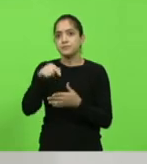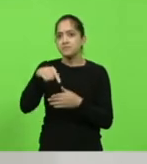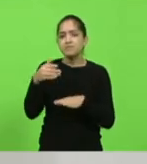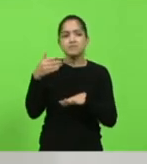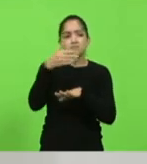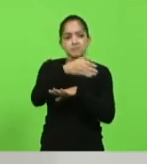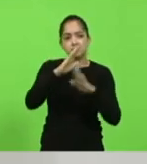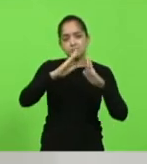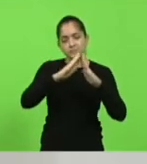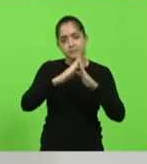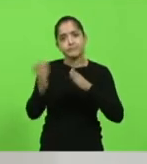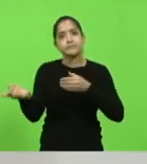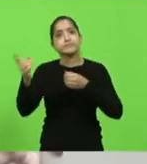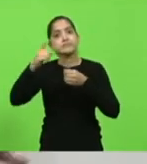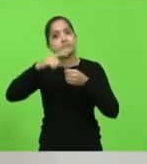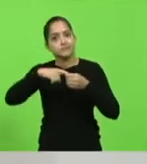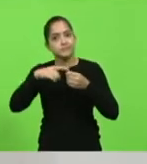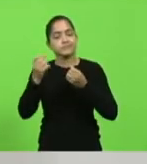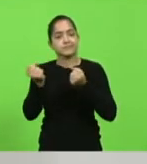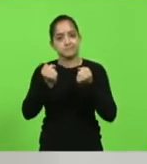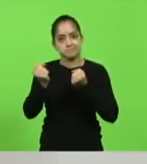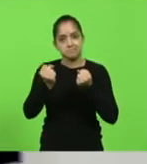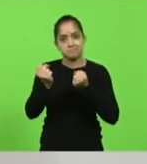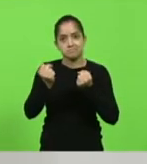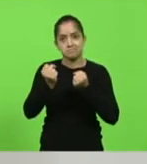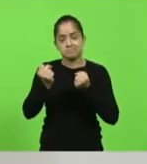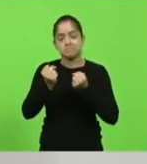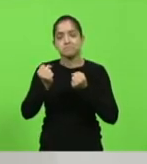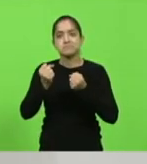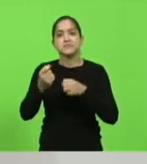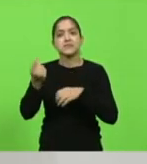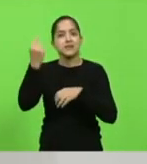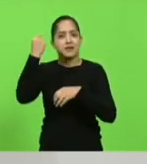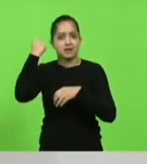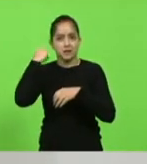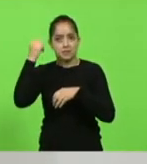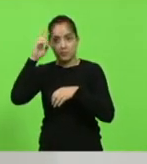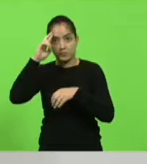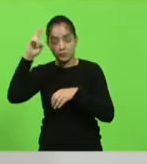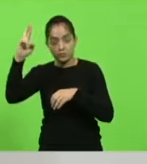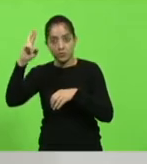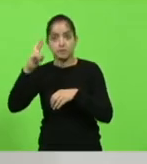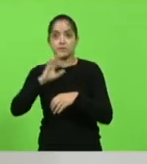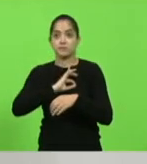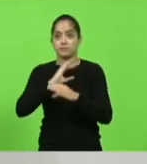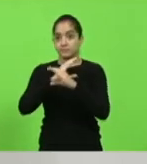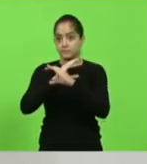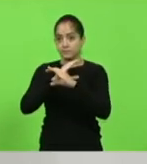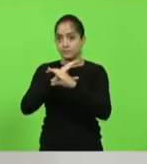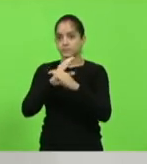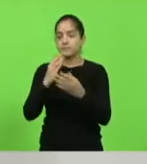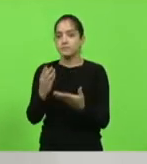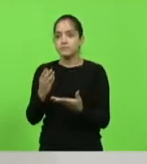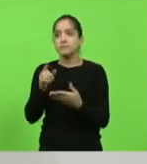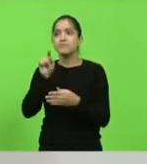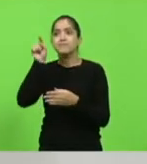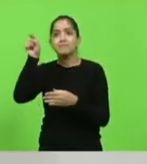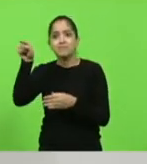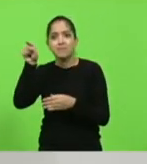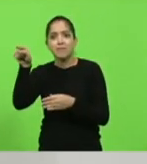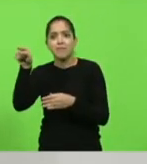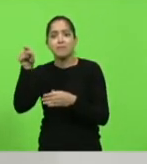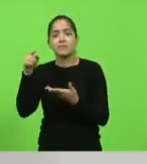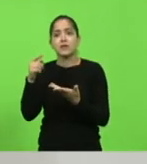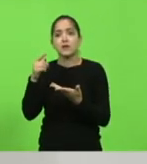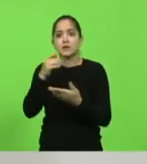casa volto dirigindo meu próprio carro na época como chefe da polícia e lá o chefe da polícia disso